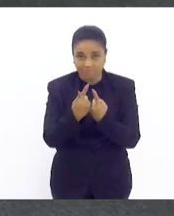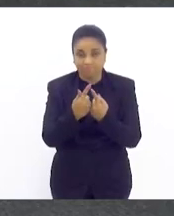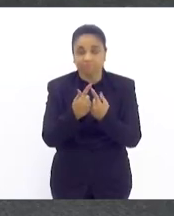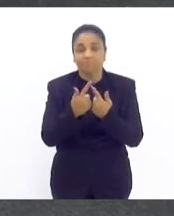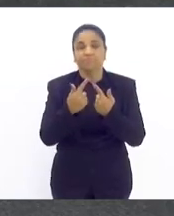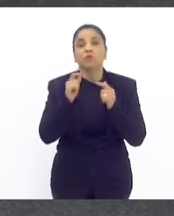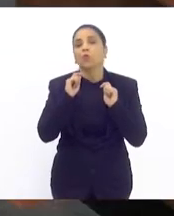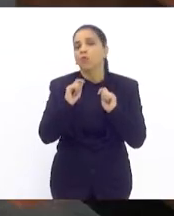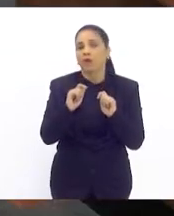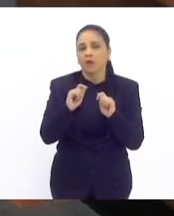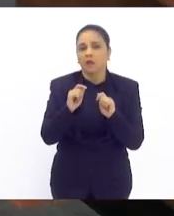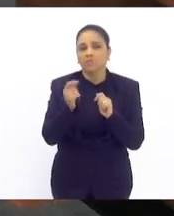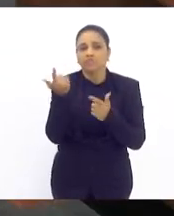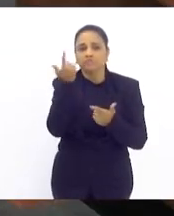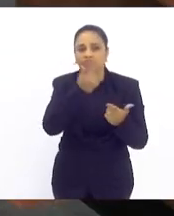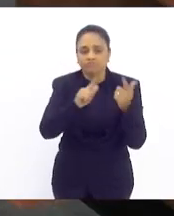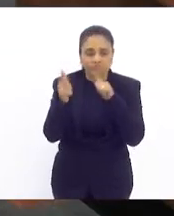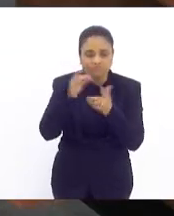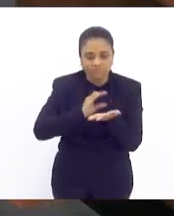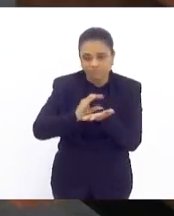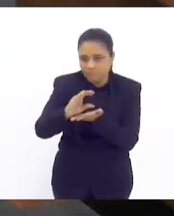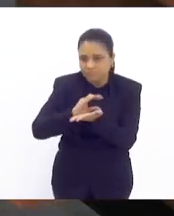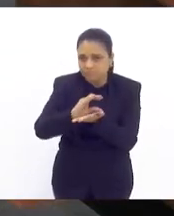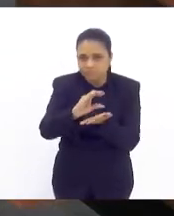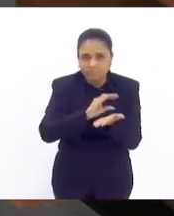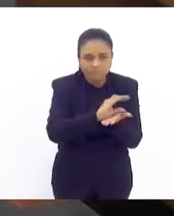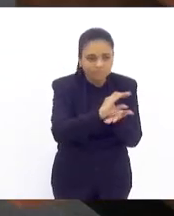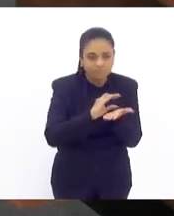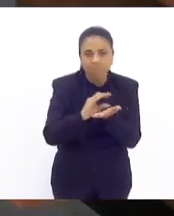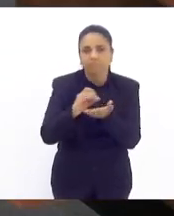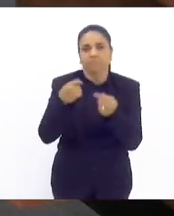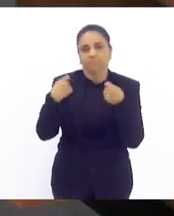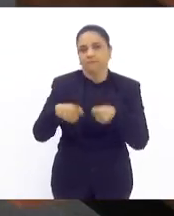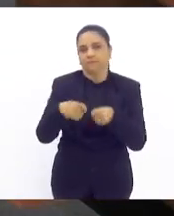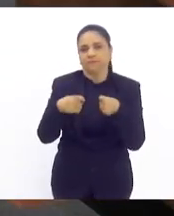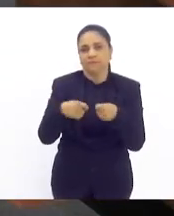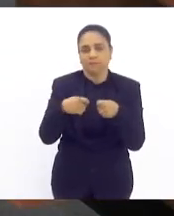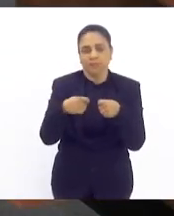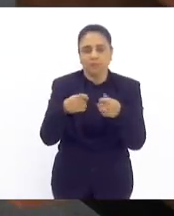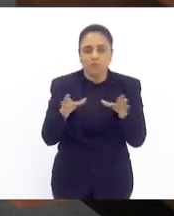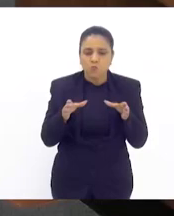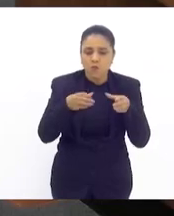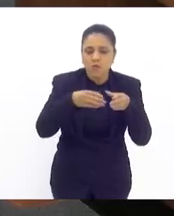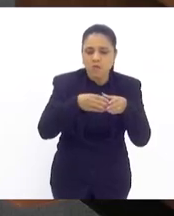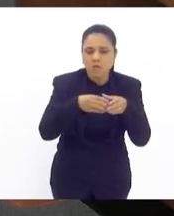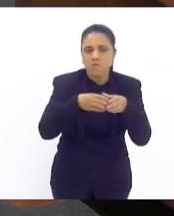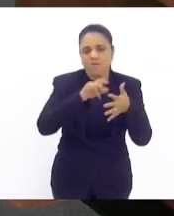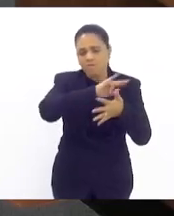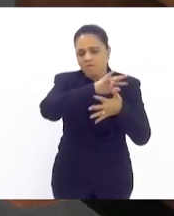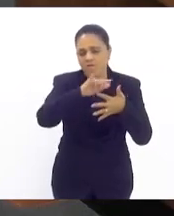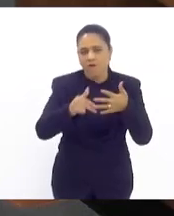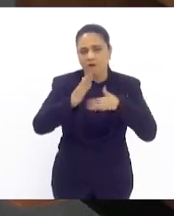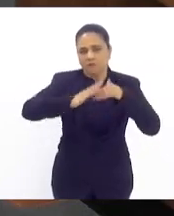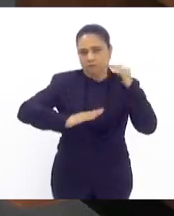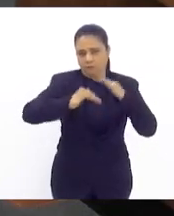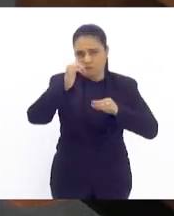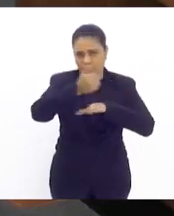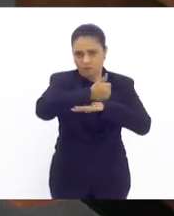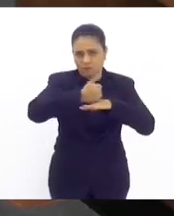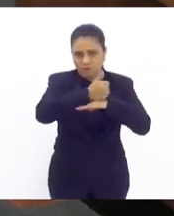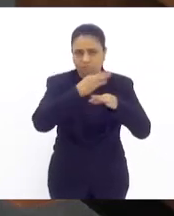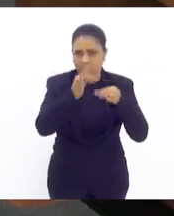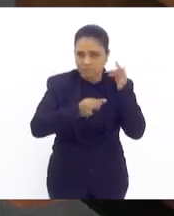garantir orçamento efetivo porque precisa ter equipe multidisciplinar para fazer esse acolhimento